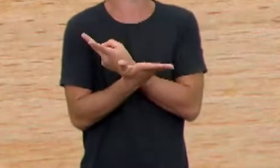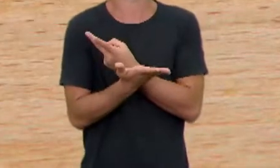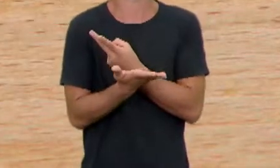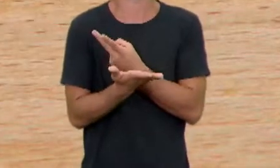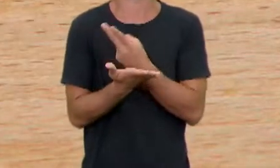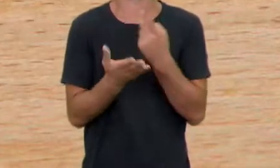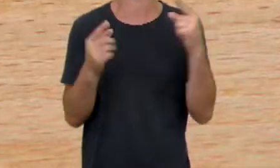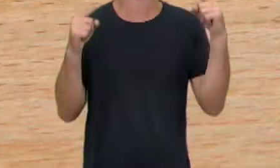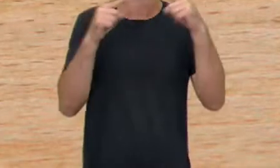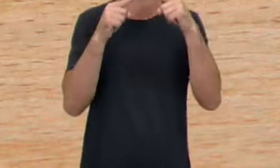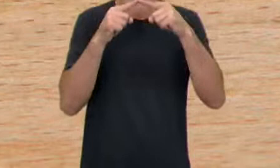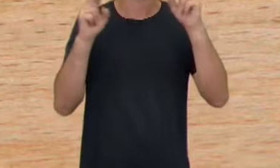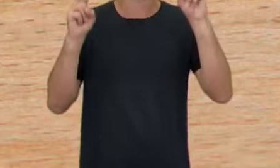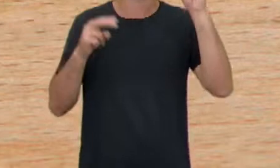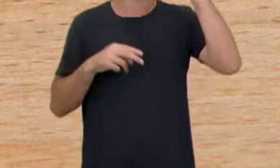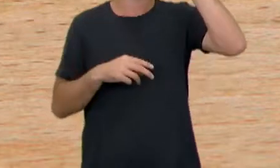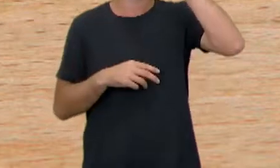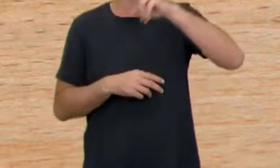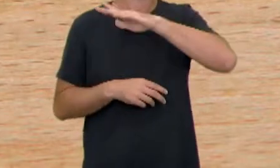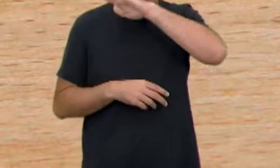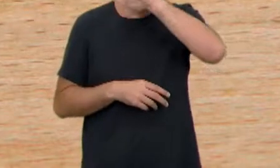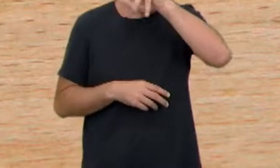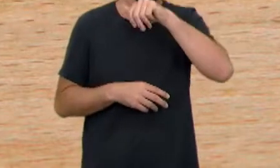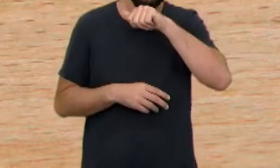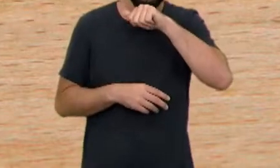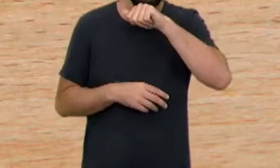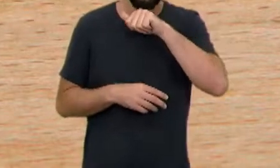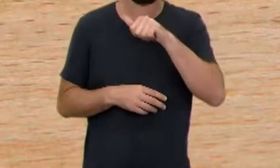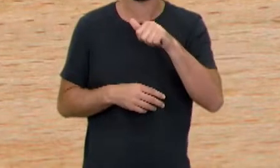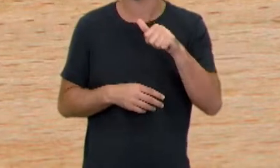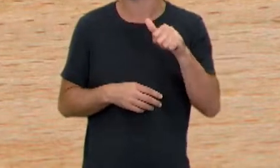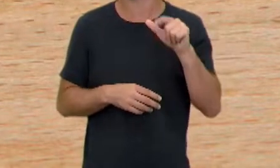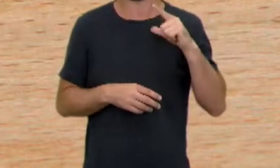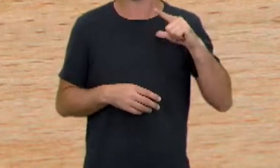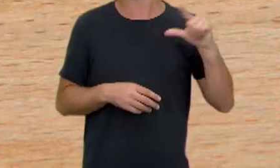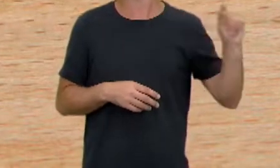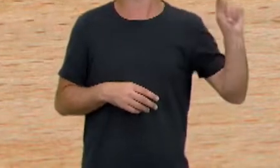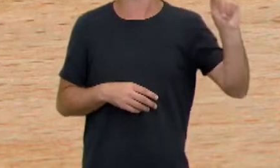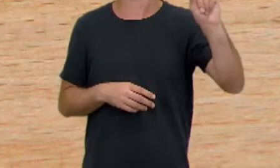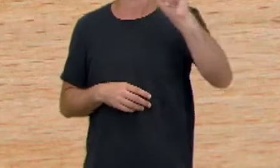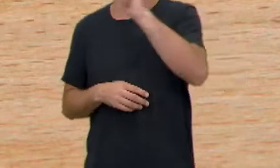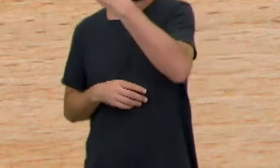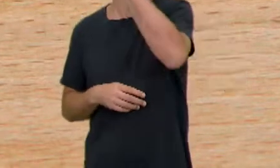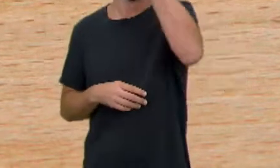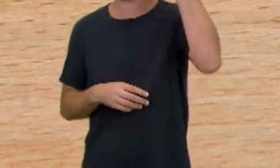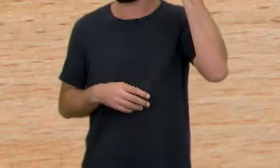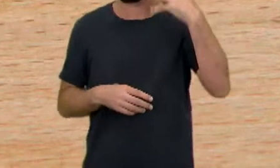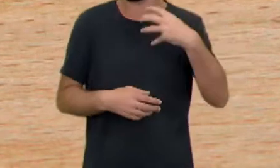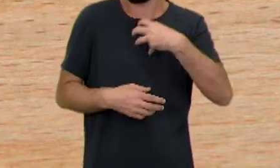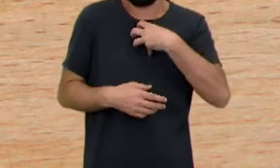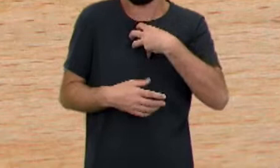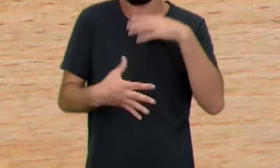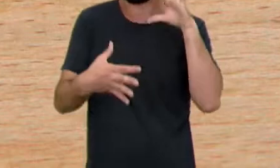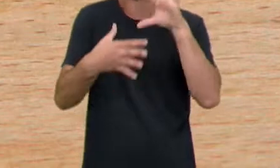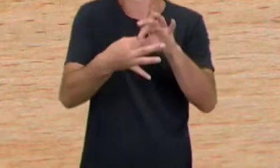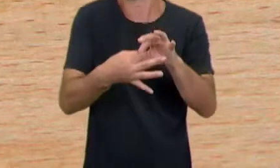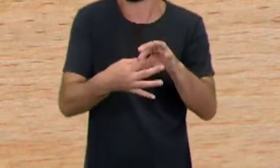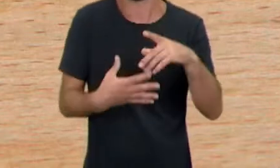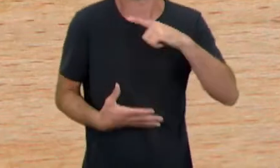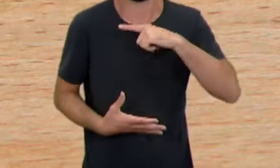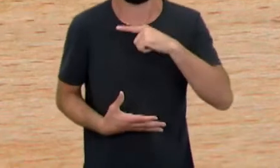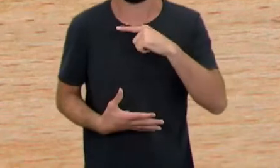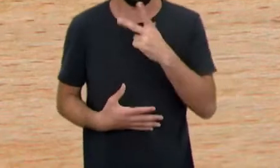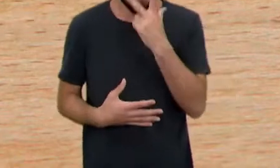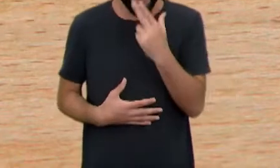link com animais é algo que acontece com algumas pessoas, com muitos de nós. E traz a gente,